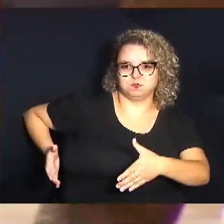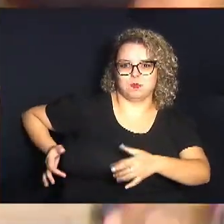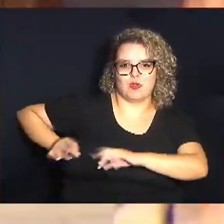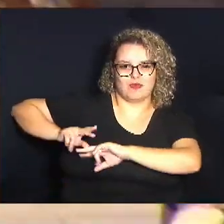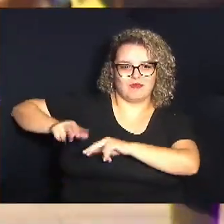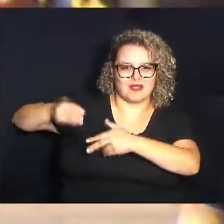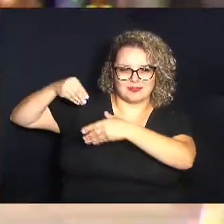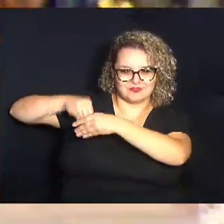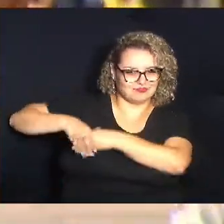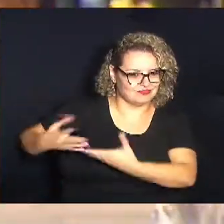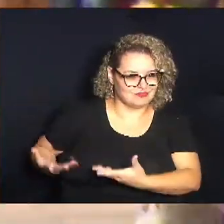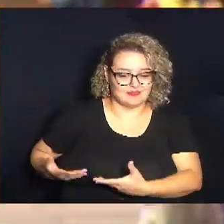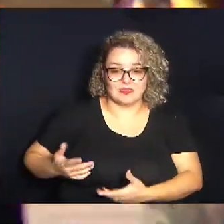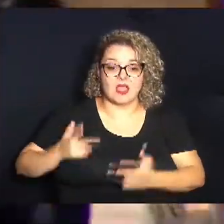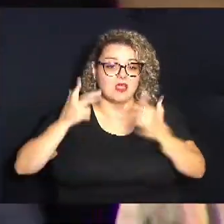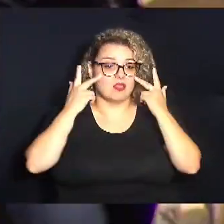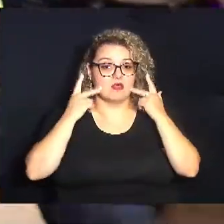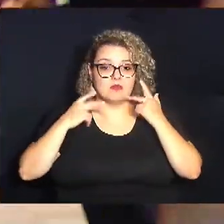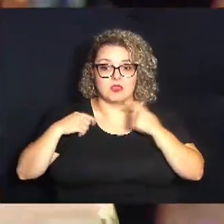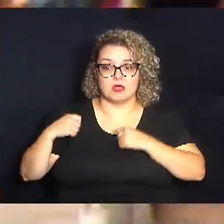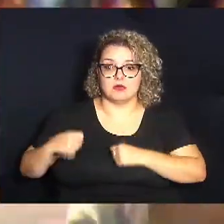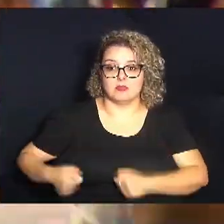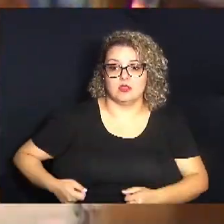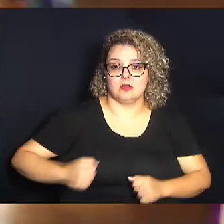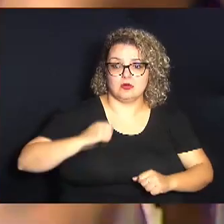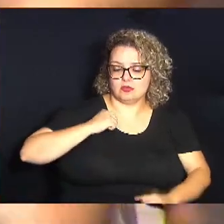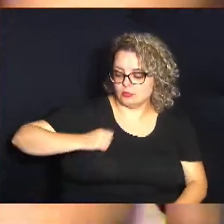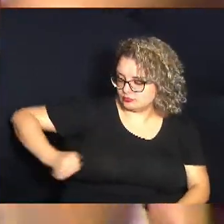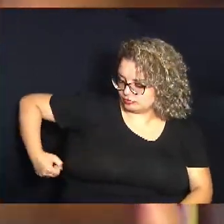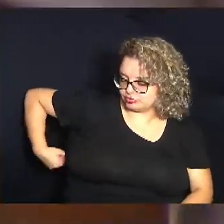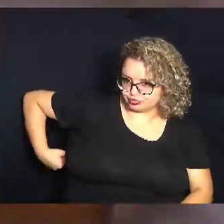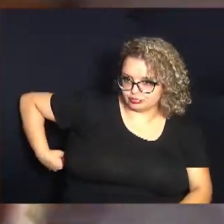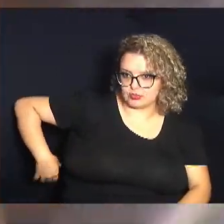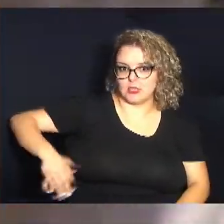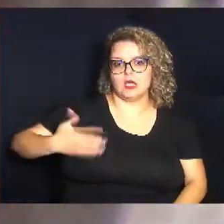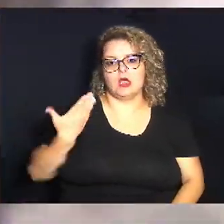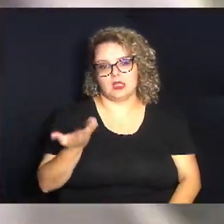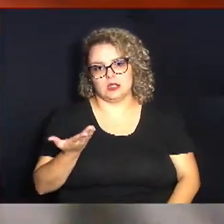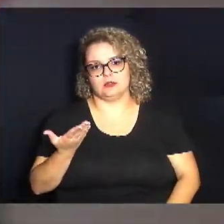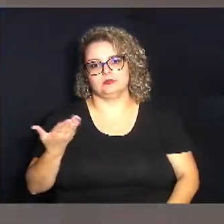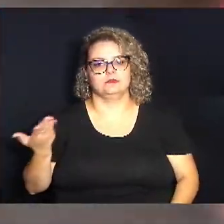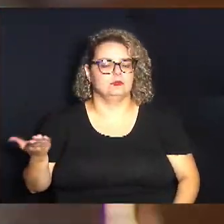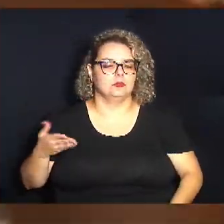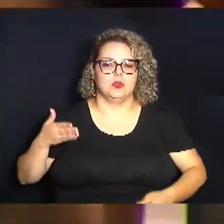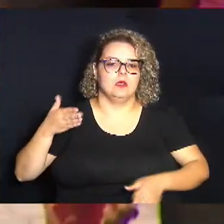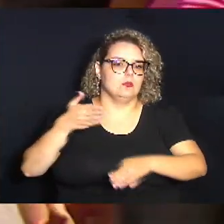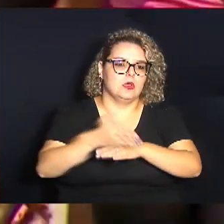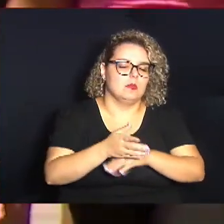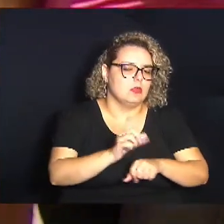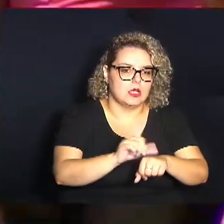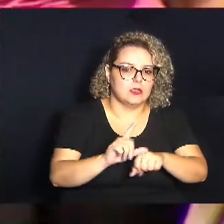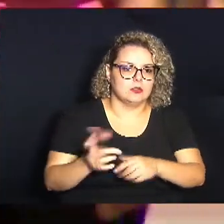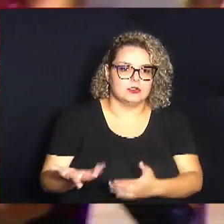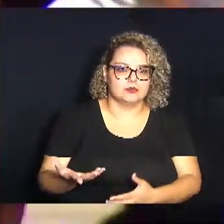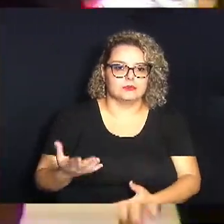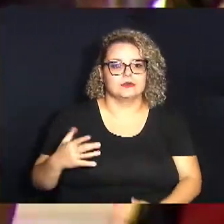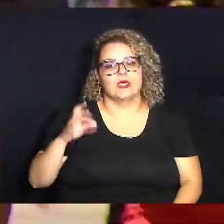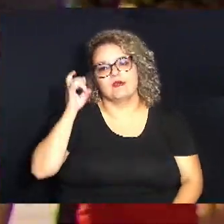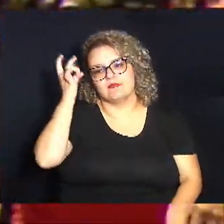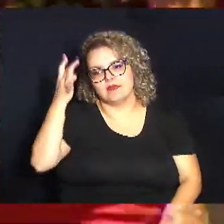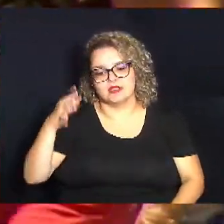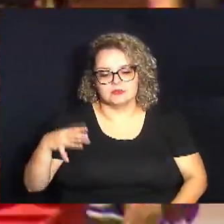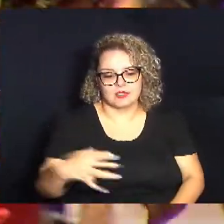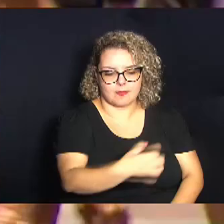pertences dentro. É muito comum você jogar para trás essa bolsa para poder acessar uma banca ou alguma coisa assim. E essa bolsa